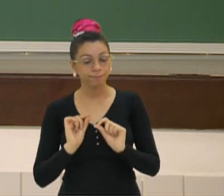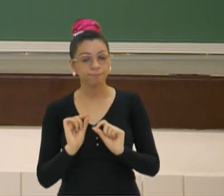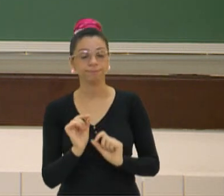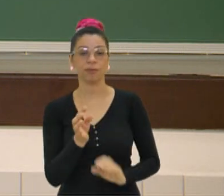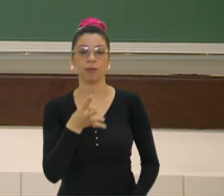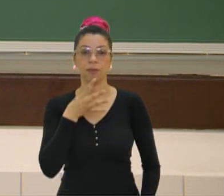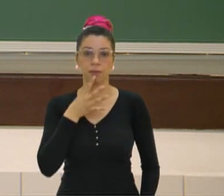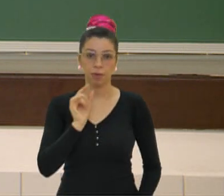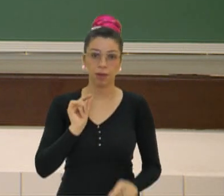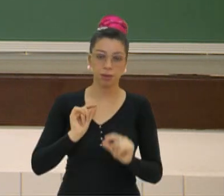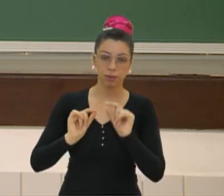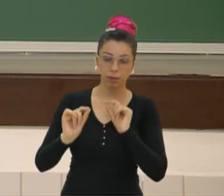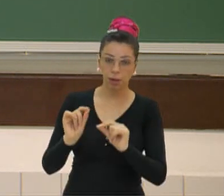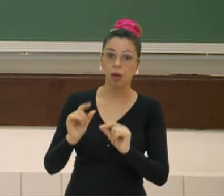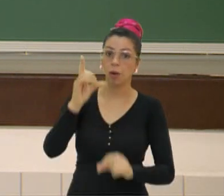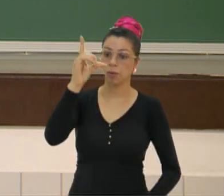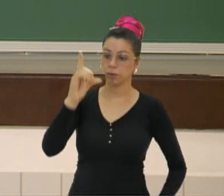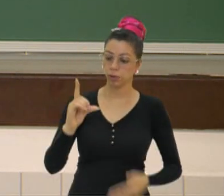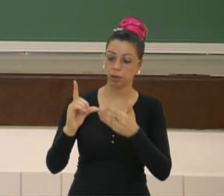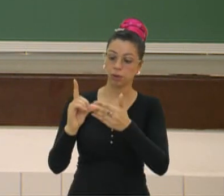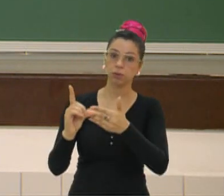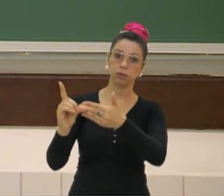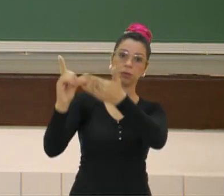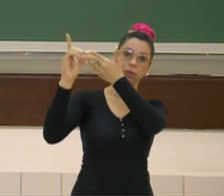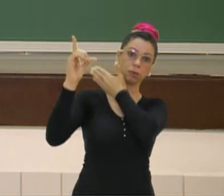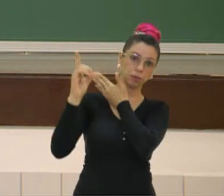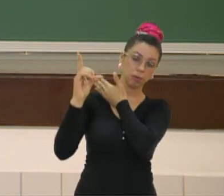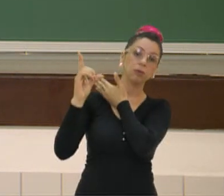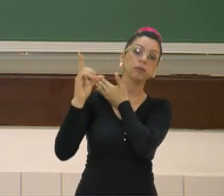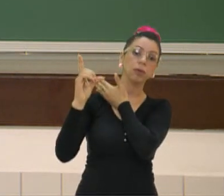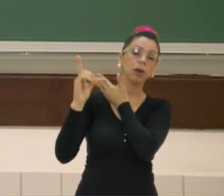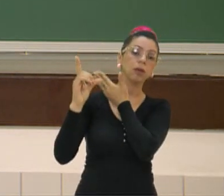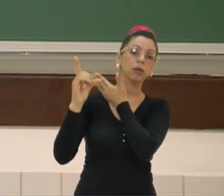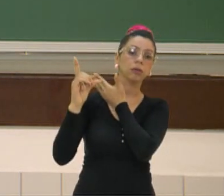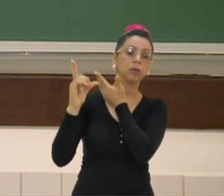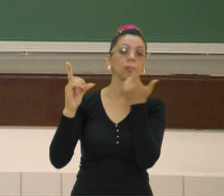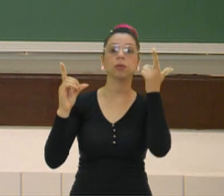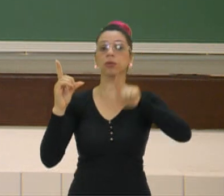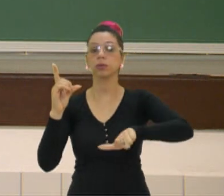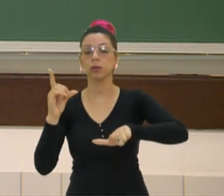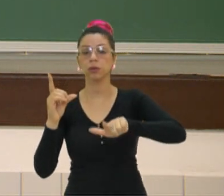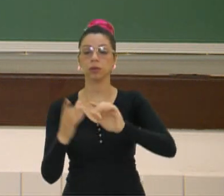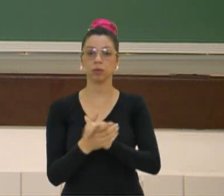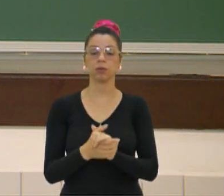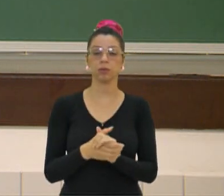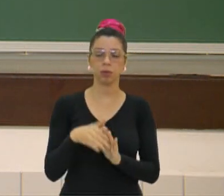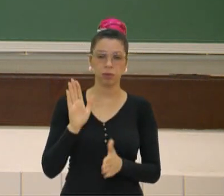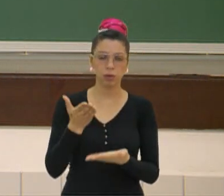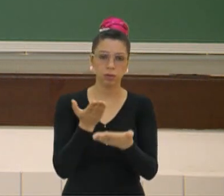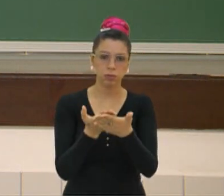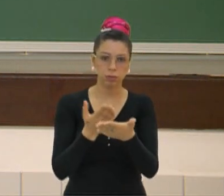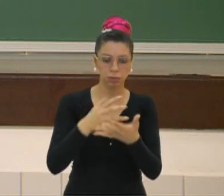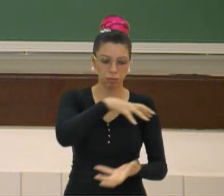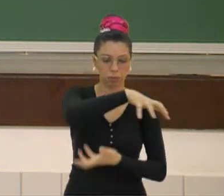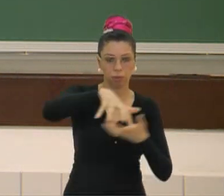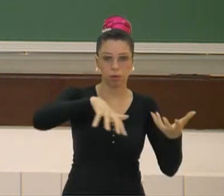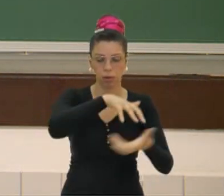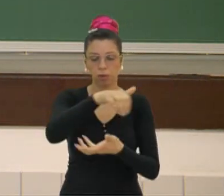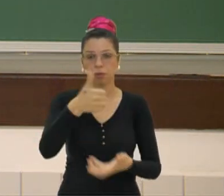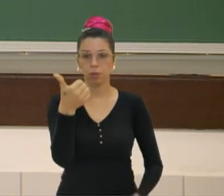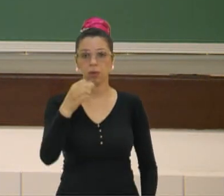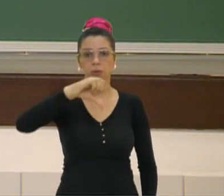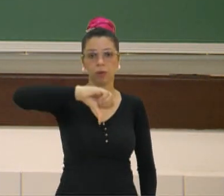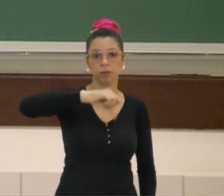feita anteriormente. Você se lembra de já ter estudado no início da República as grandes de 1917, por exemplo, né? O